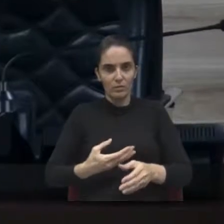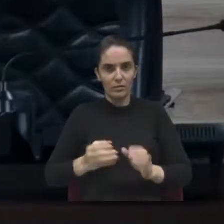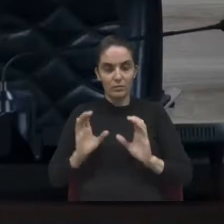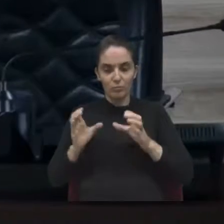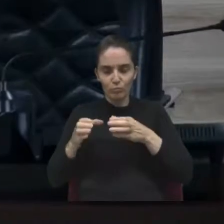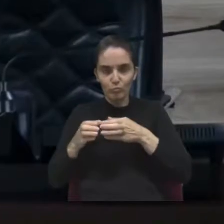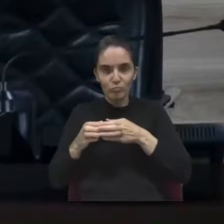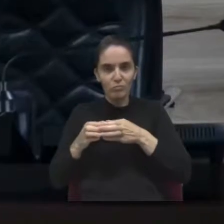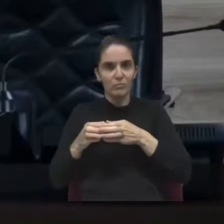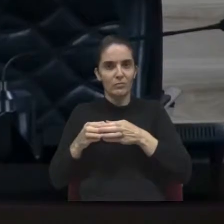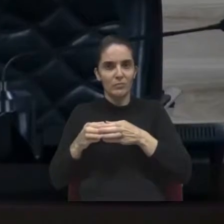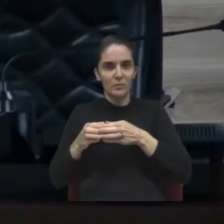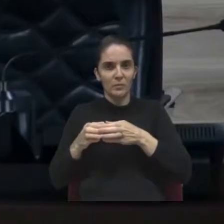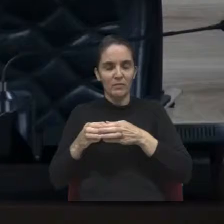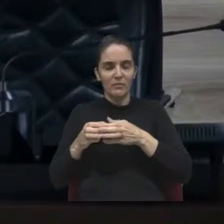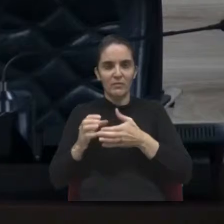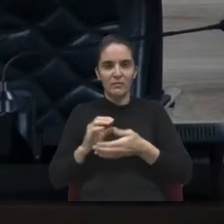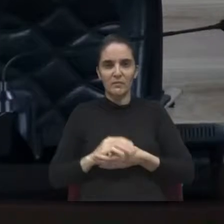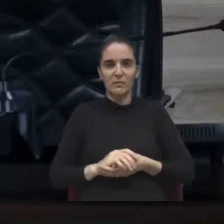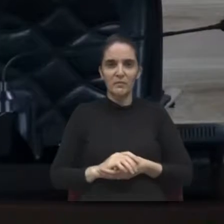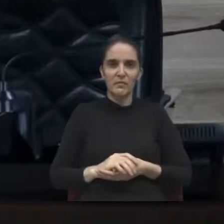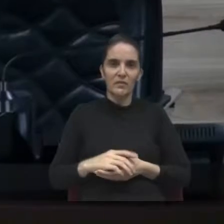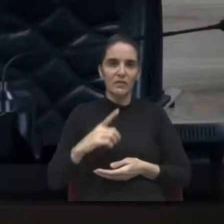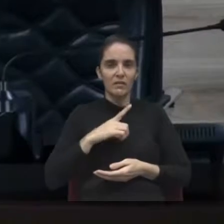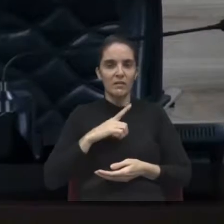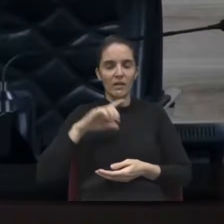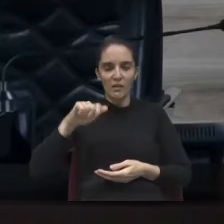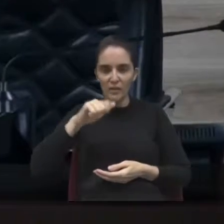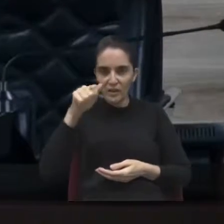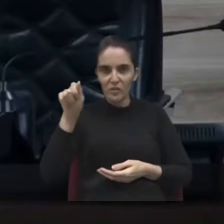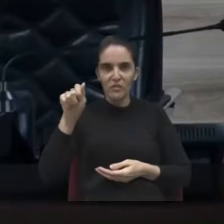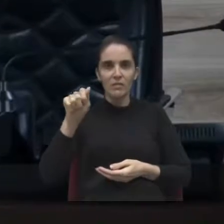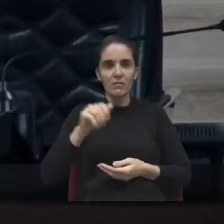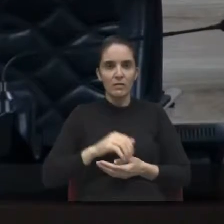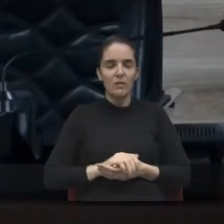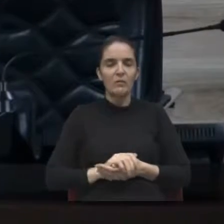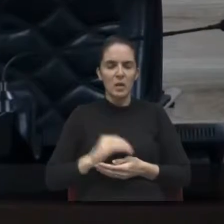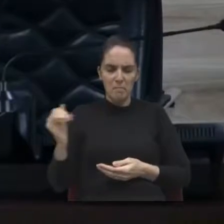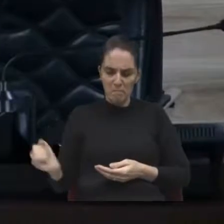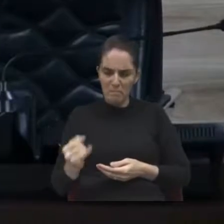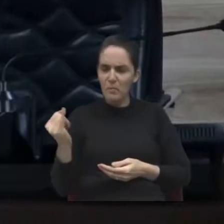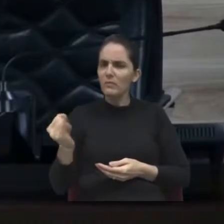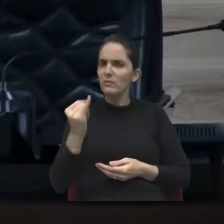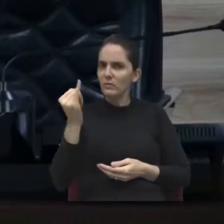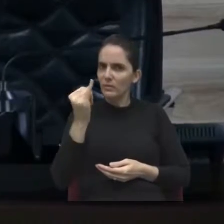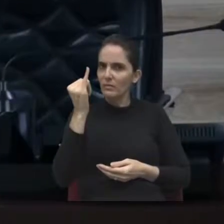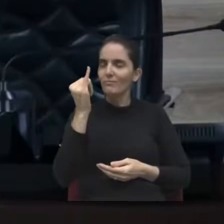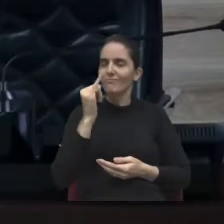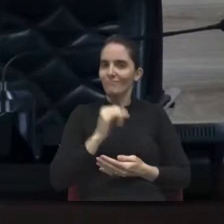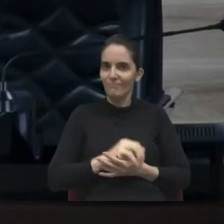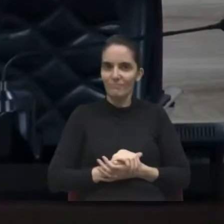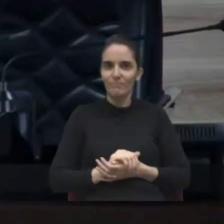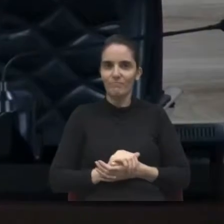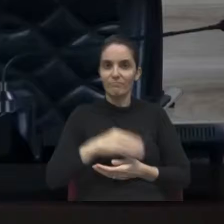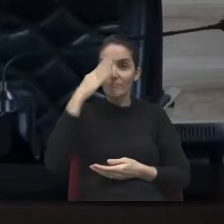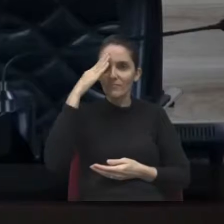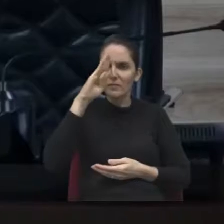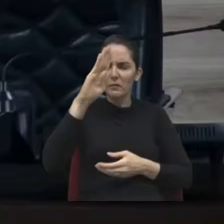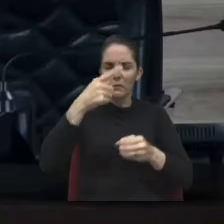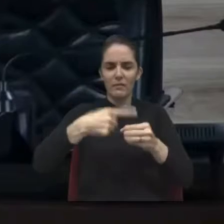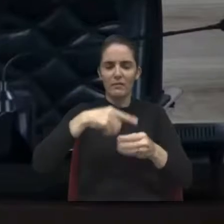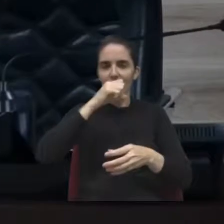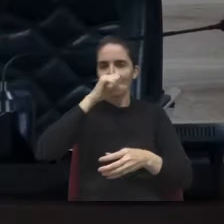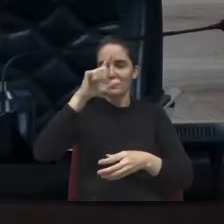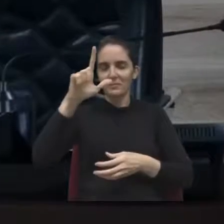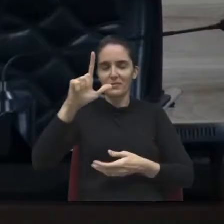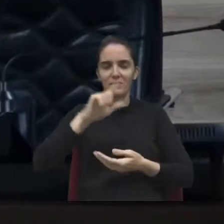uma diretoria através de uma associação muito importante, principalmente para a cidade de Limeira.